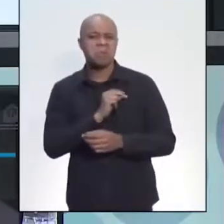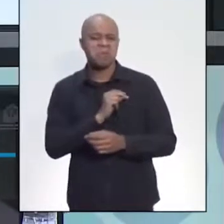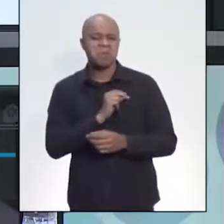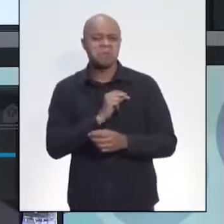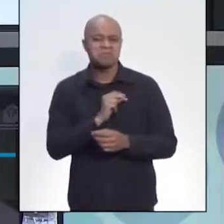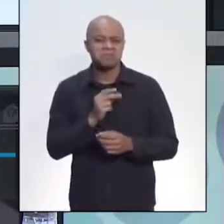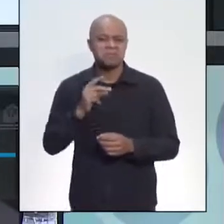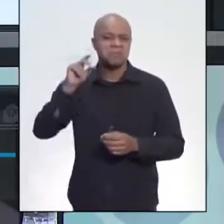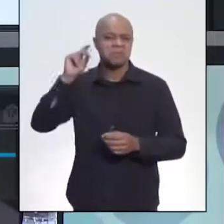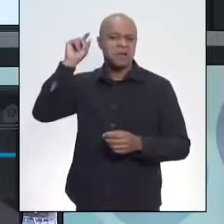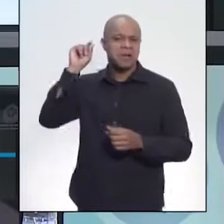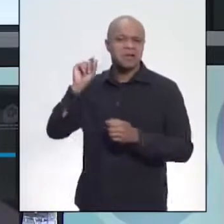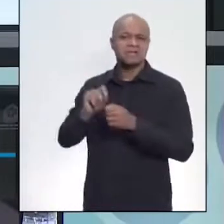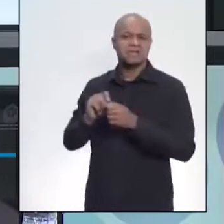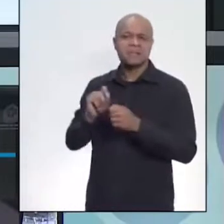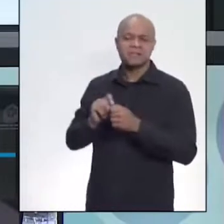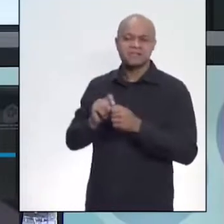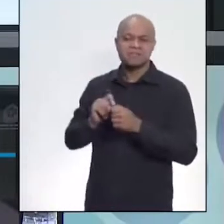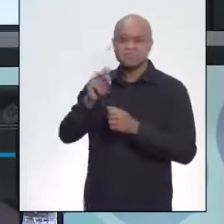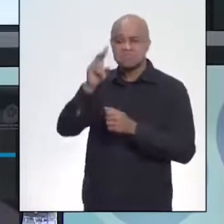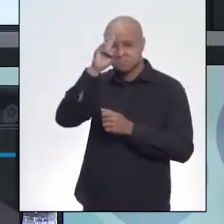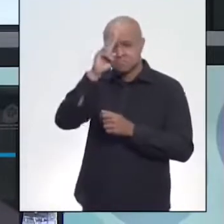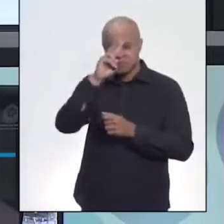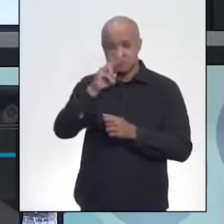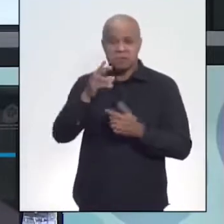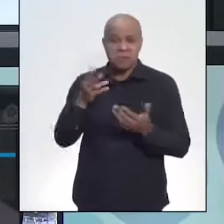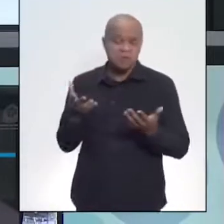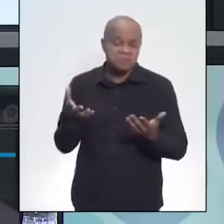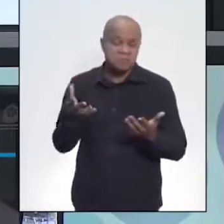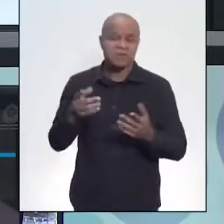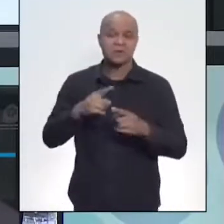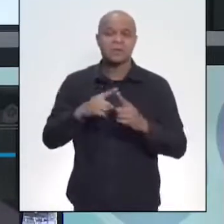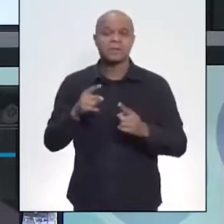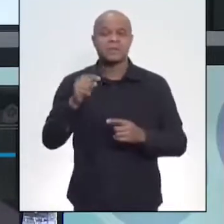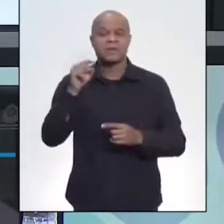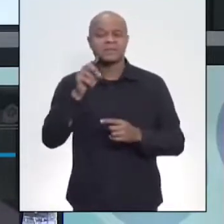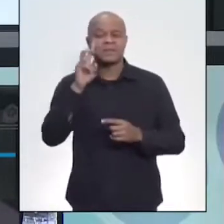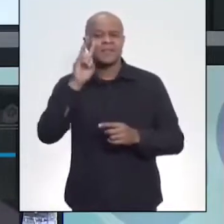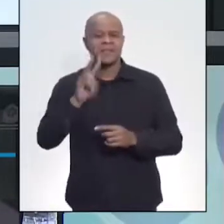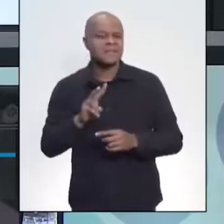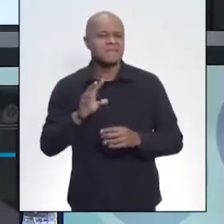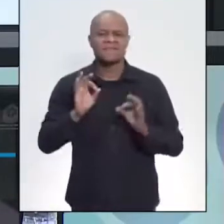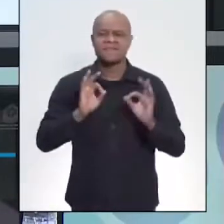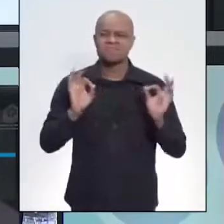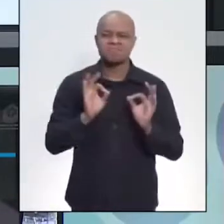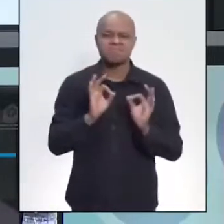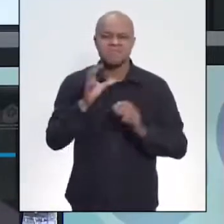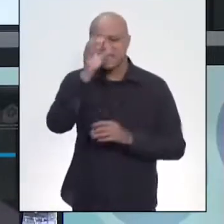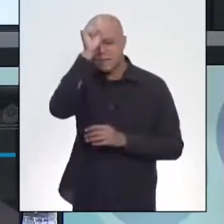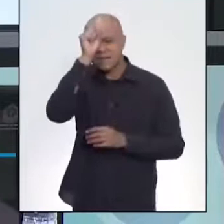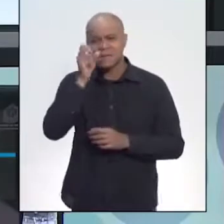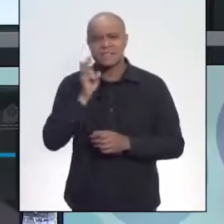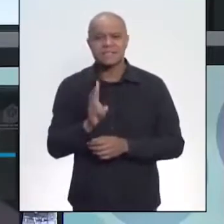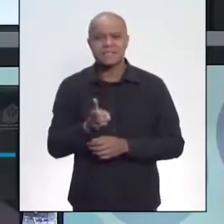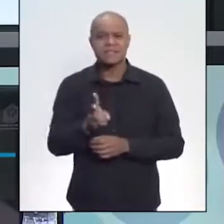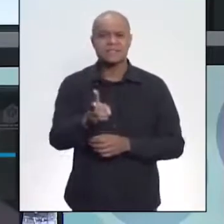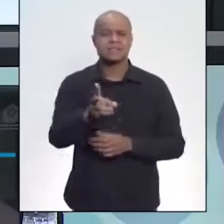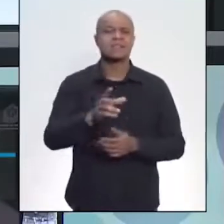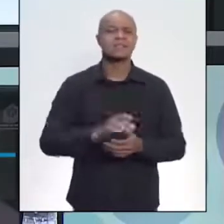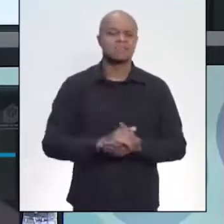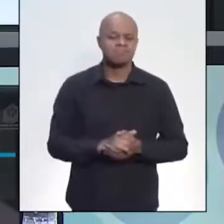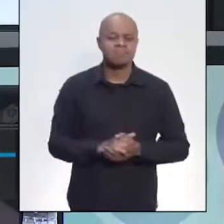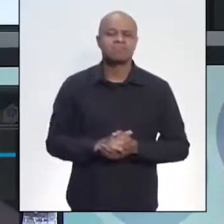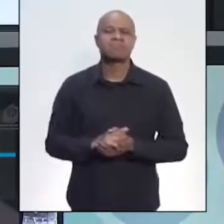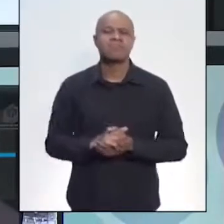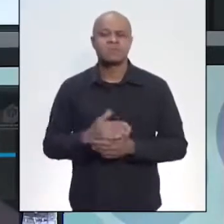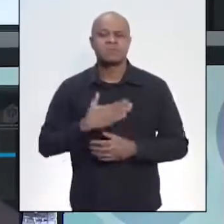que histórias estranhas então a atitude historiador é isso é olhar sem julgar olhar sem fazer um